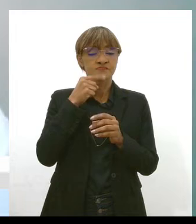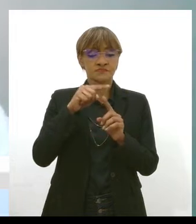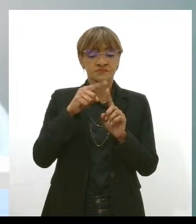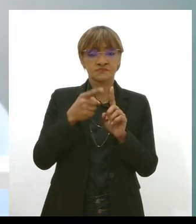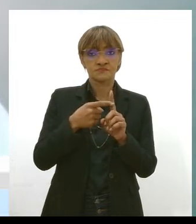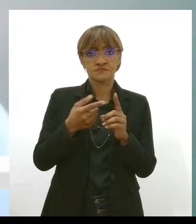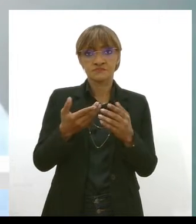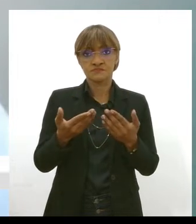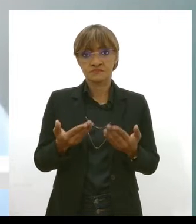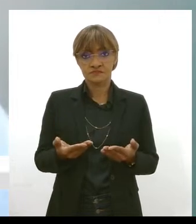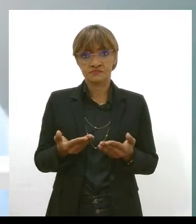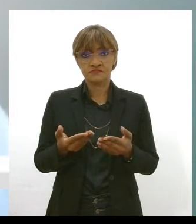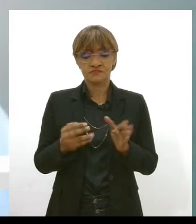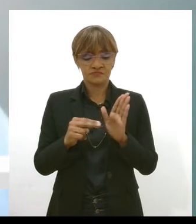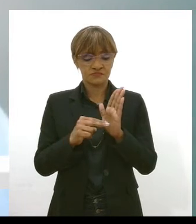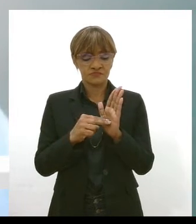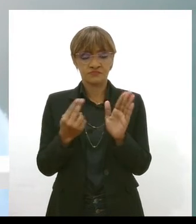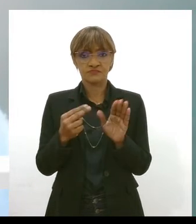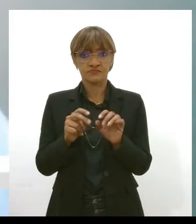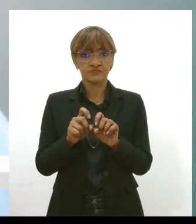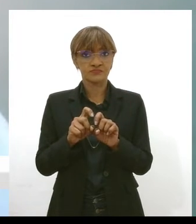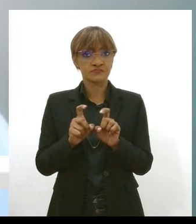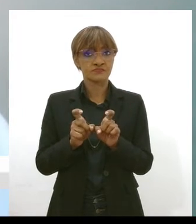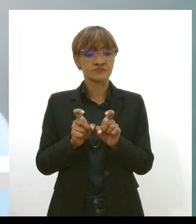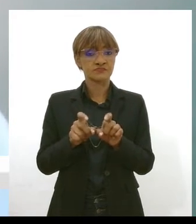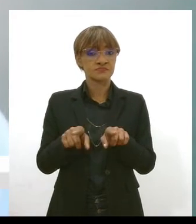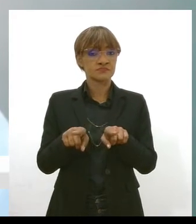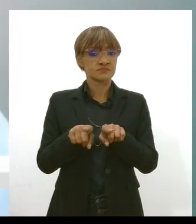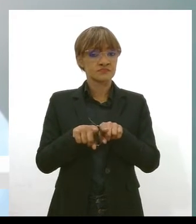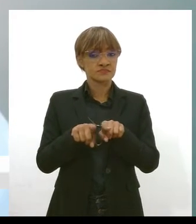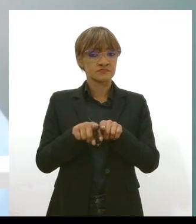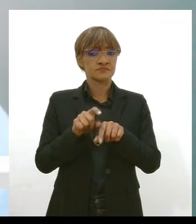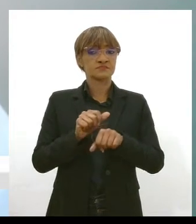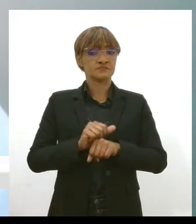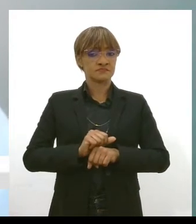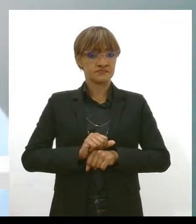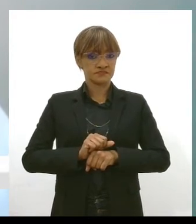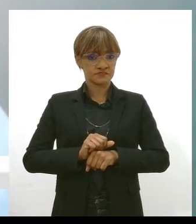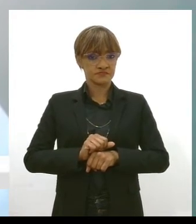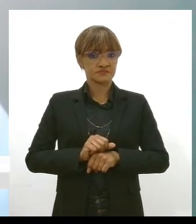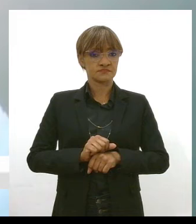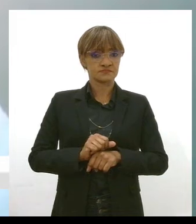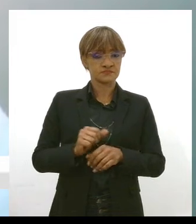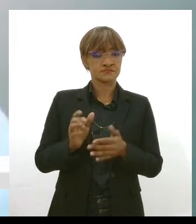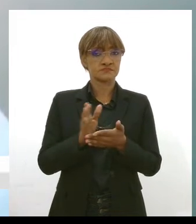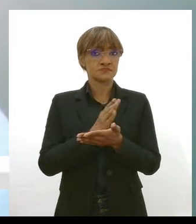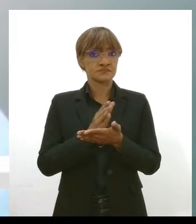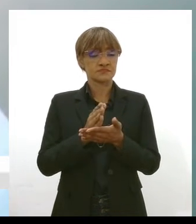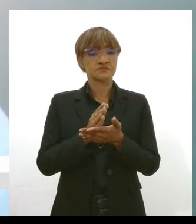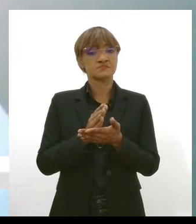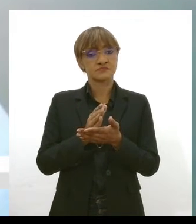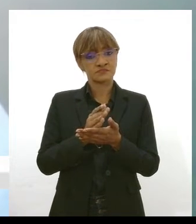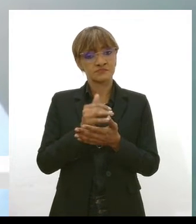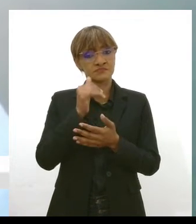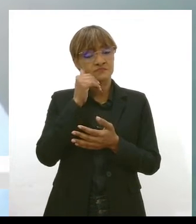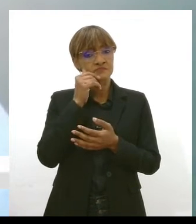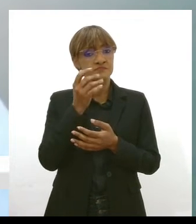também. A gente tem recebido algumas pacientes buscando esse